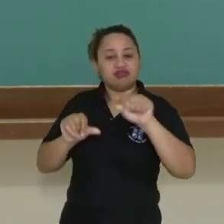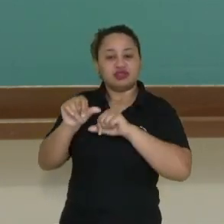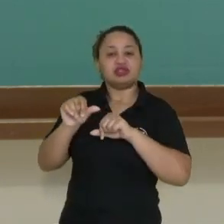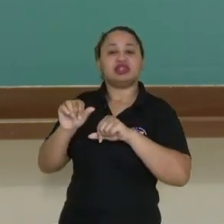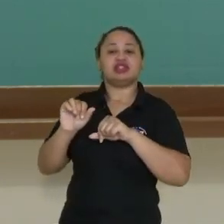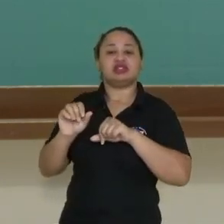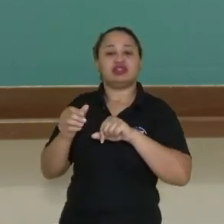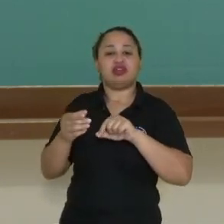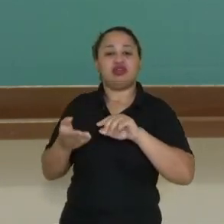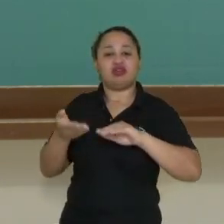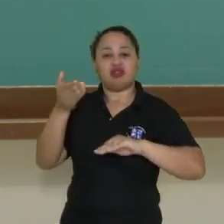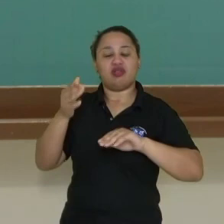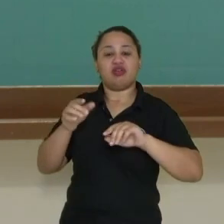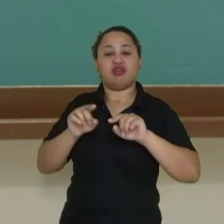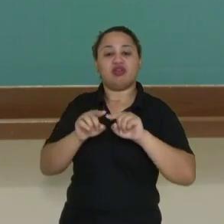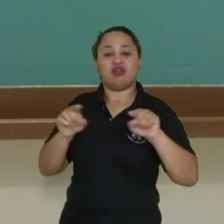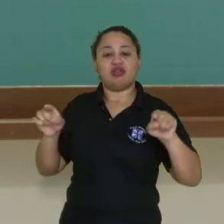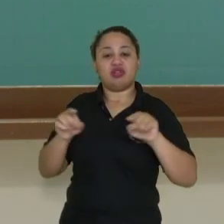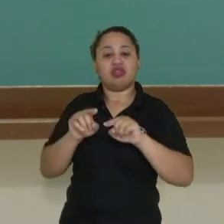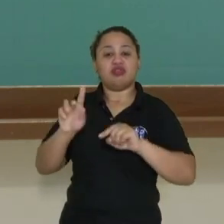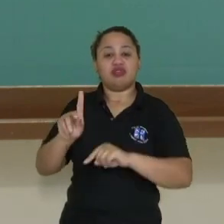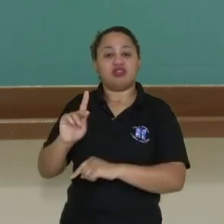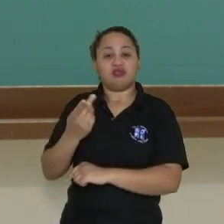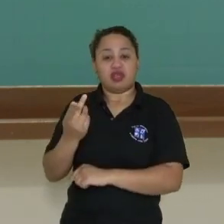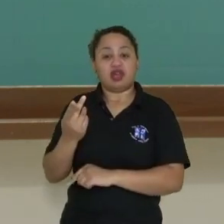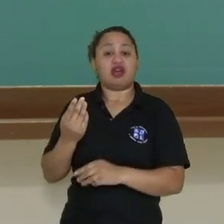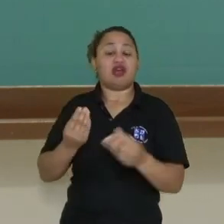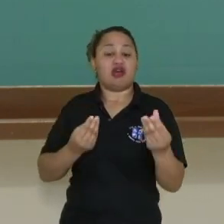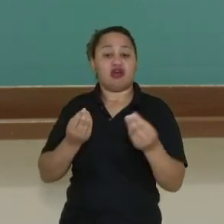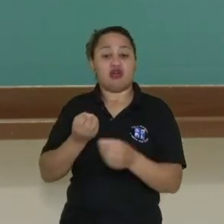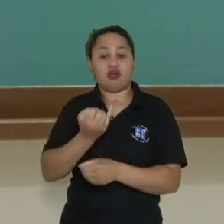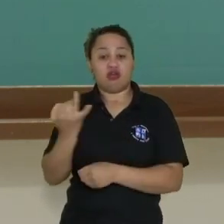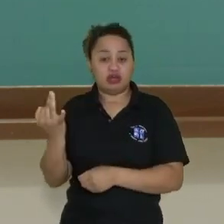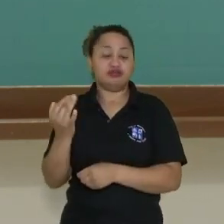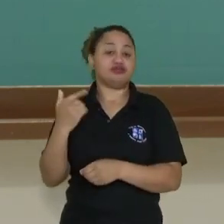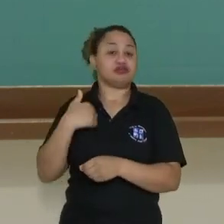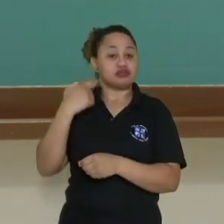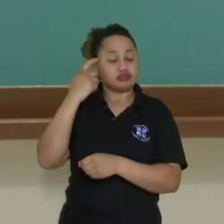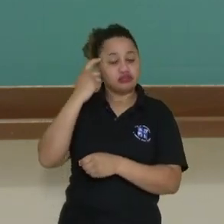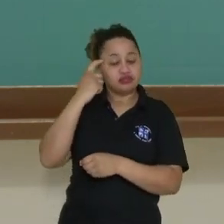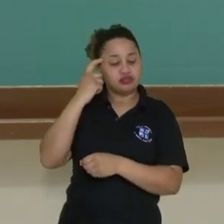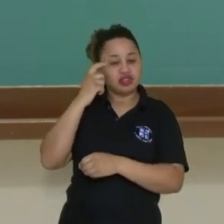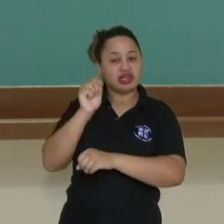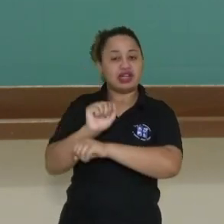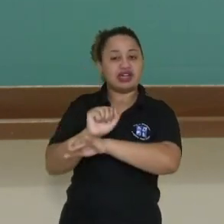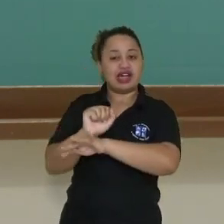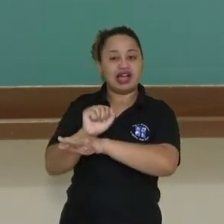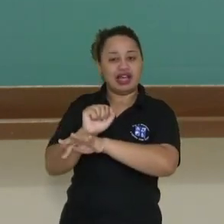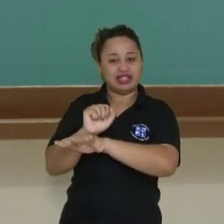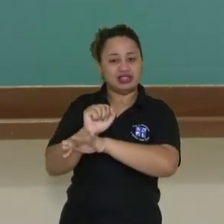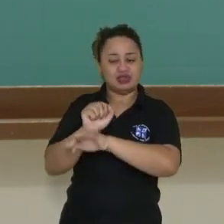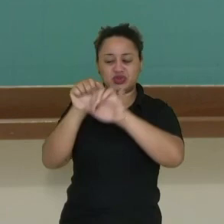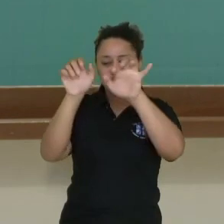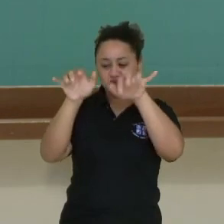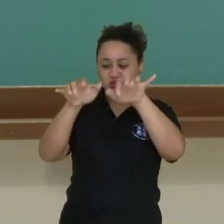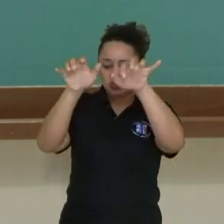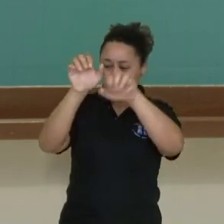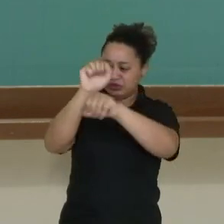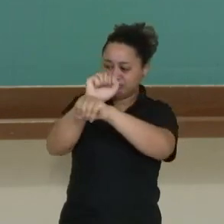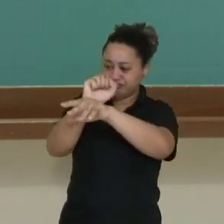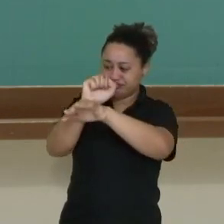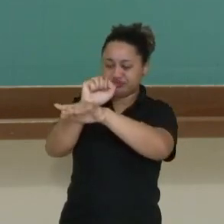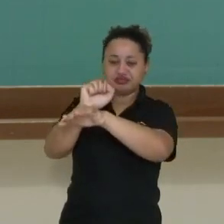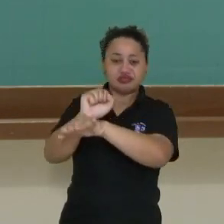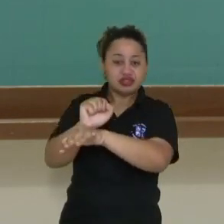pH do sistema, né? Porque imagine, ácido que está chovendo, né? Uma quantidade assim,